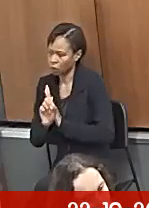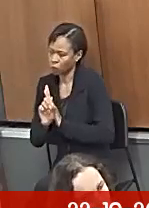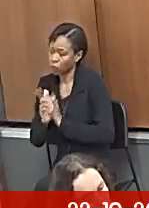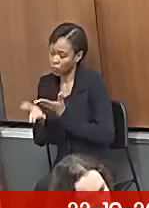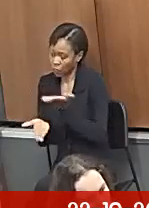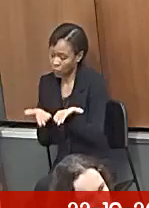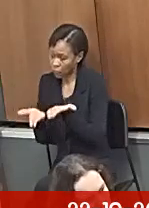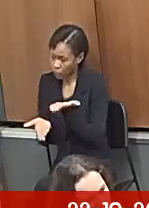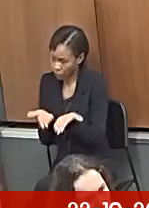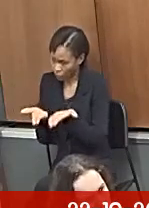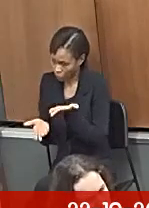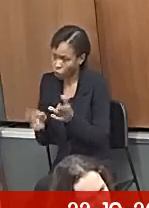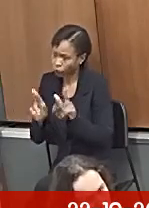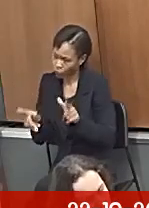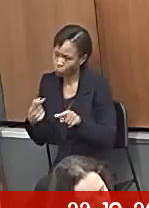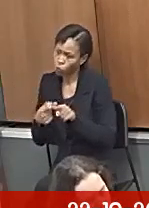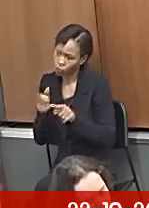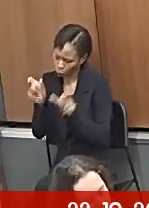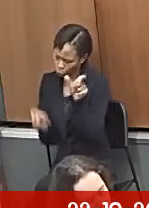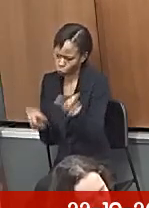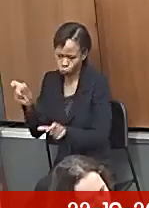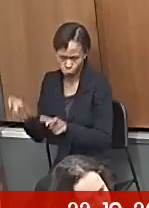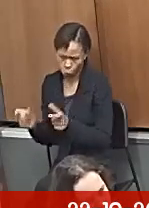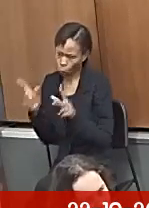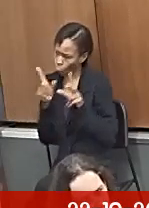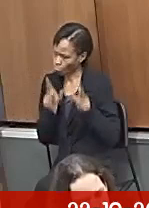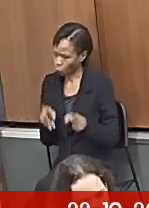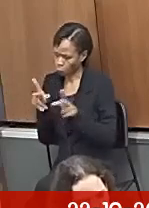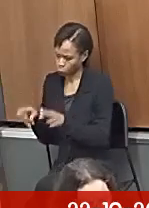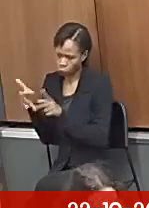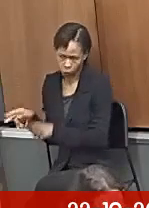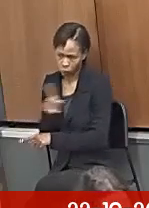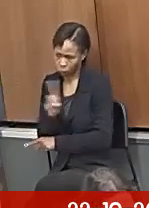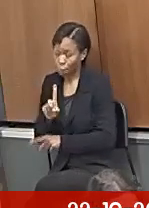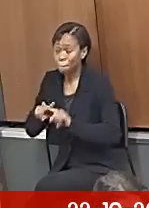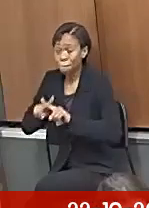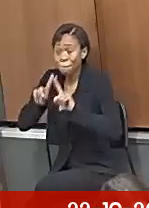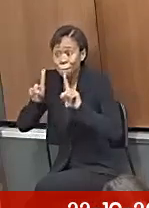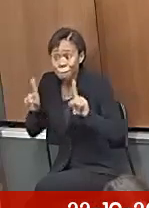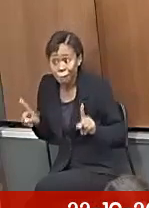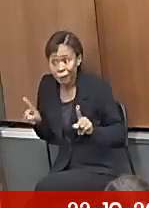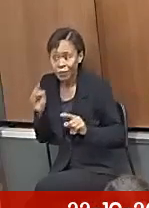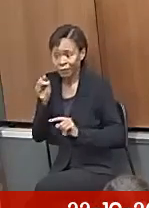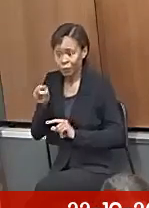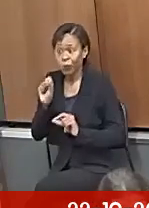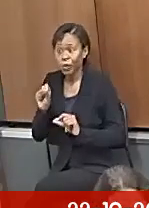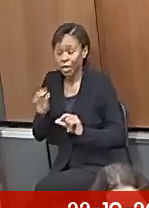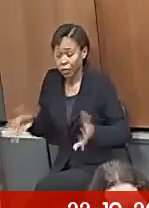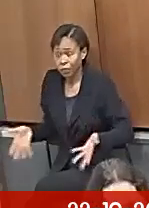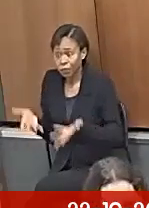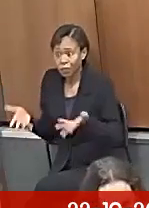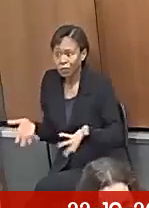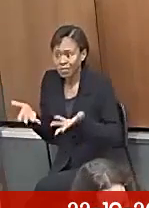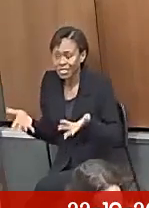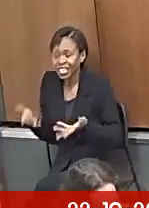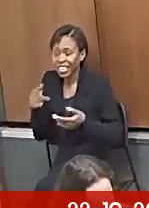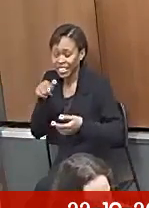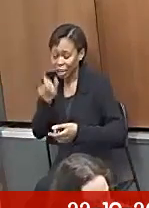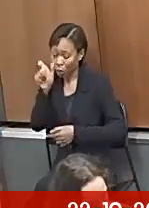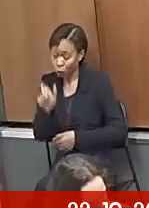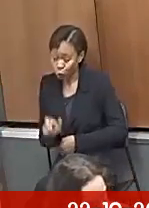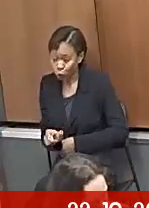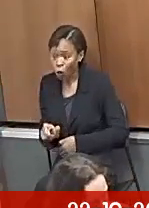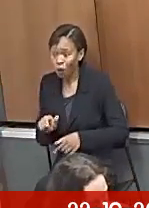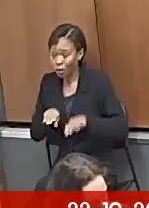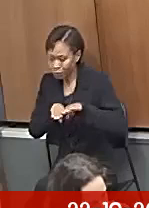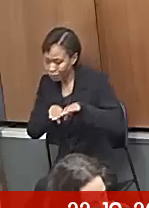diferente, obviamente, porque ninguém é igual, né? Mas você está com o intuito de promover uma igualdade de condições para aquela pessoa. Então, vou